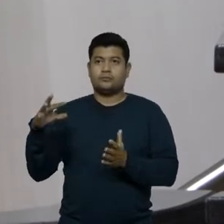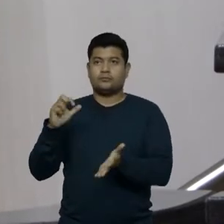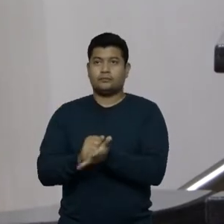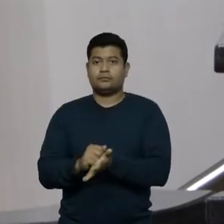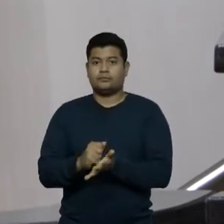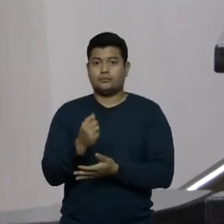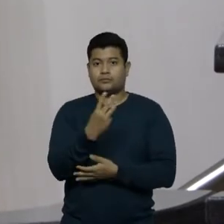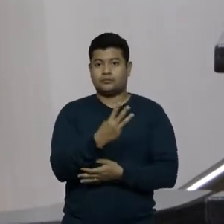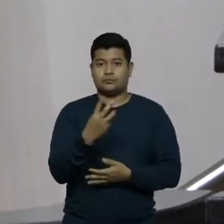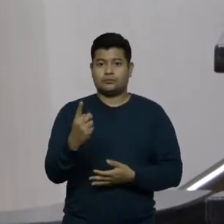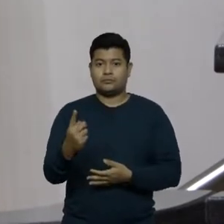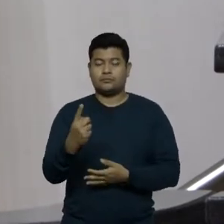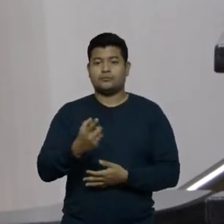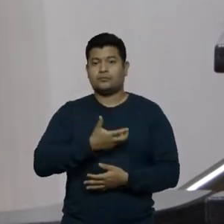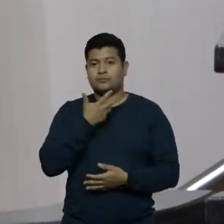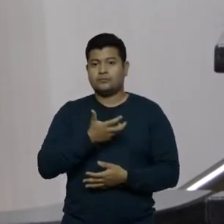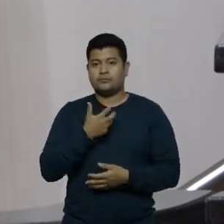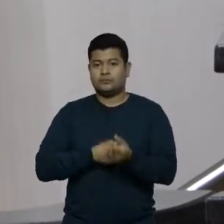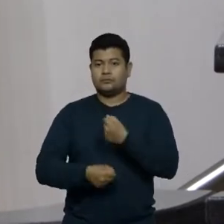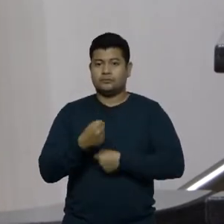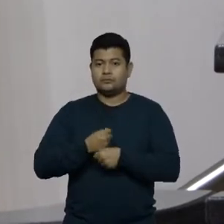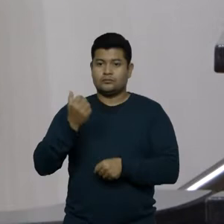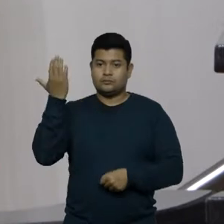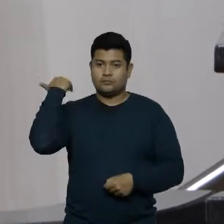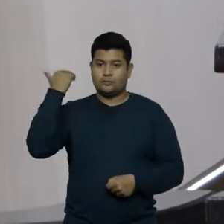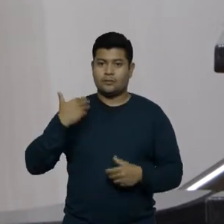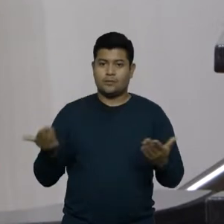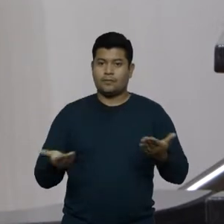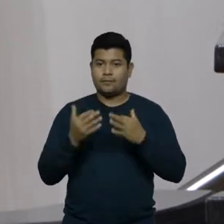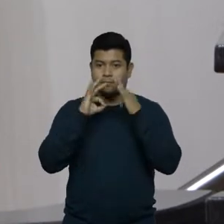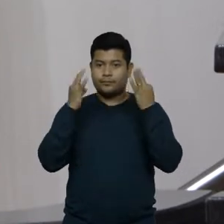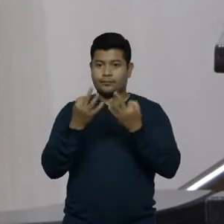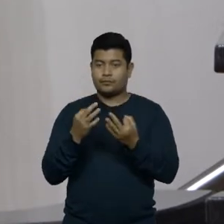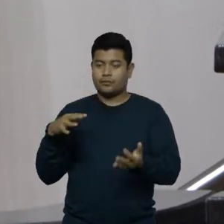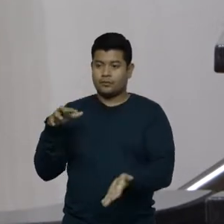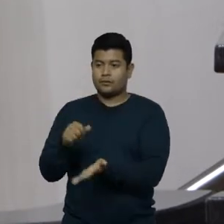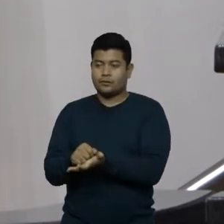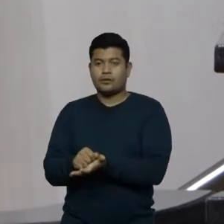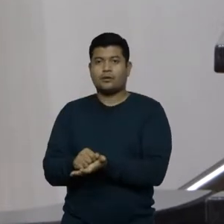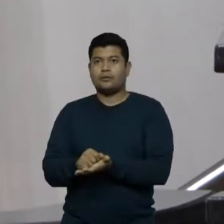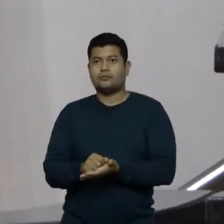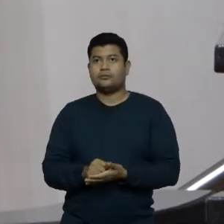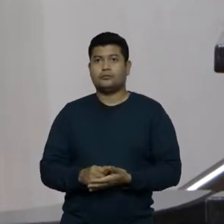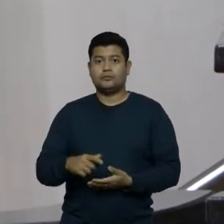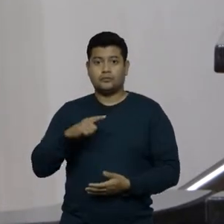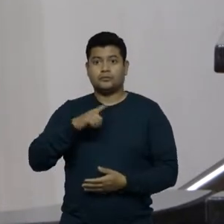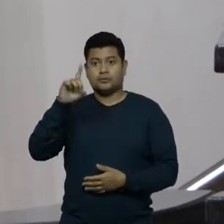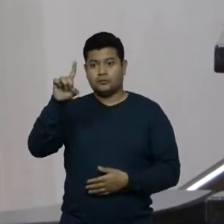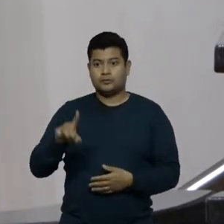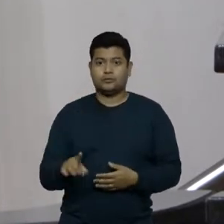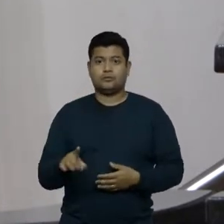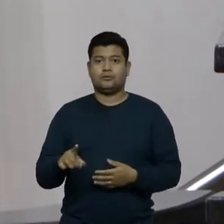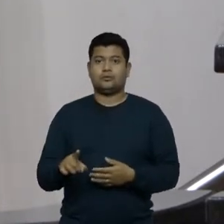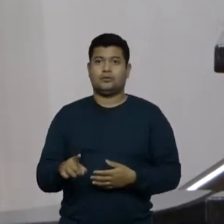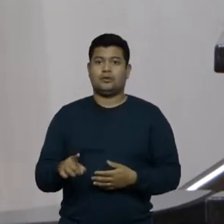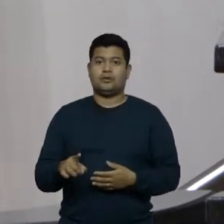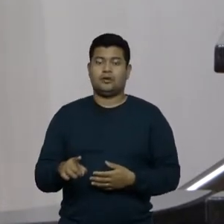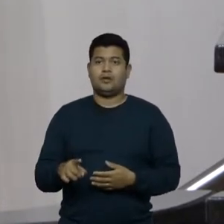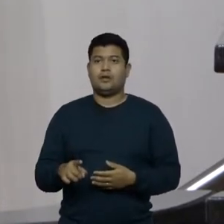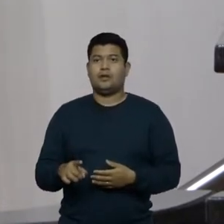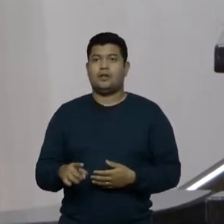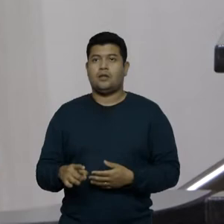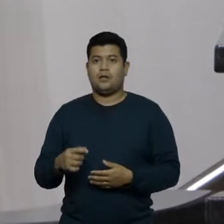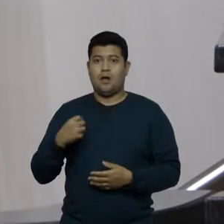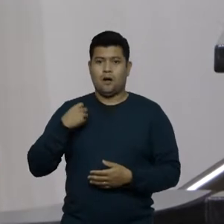31 dedezembro do ano passado e agora as famílias foram se inscrever foram tem o direito a esse benefício da bolsa